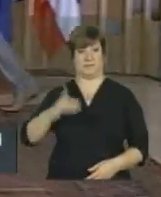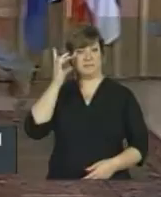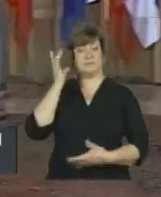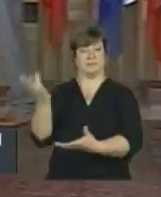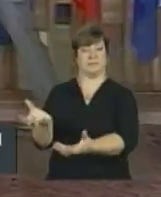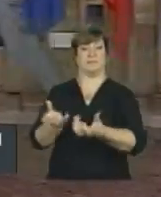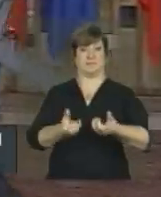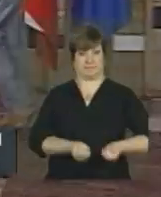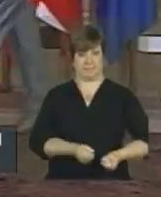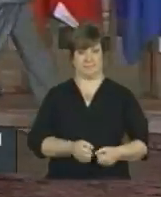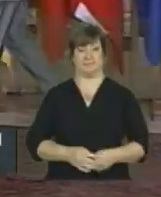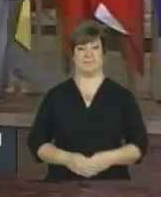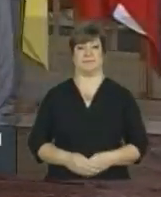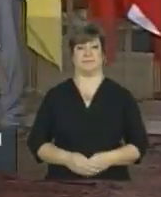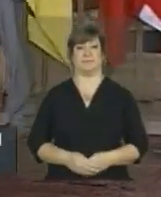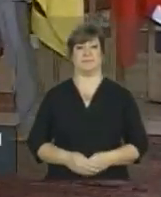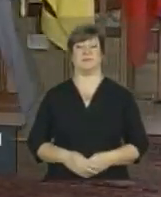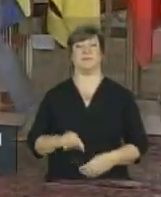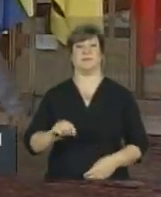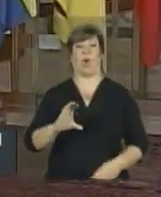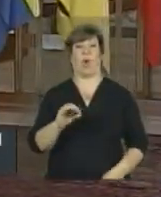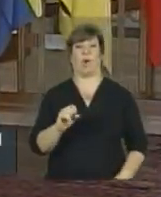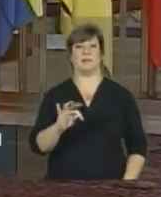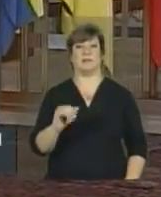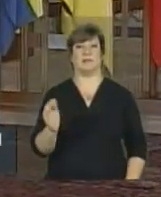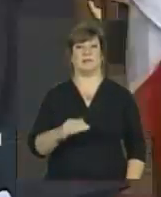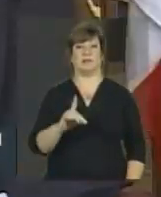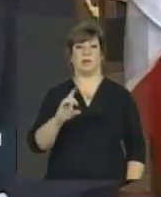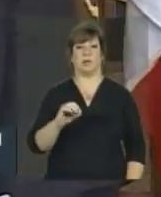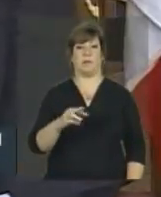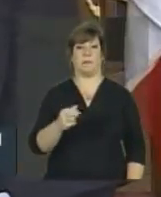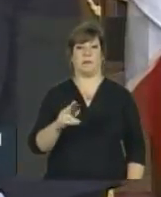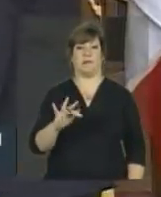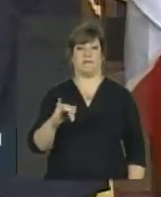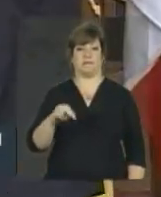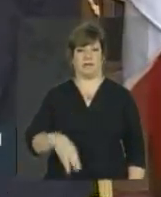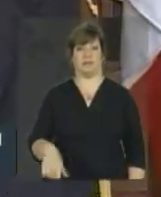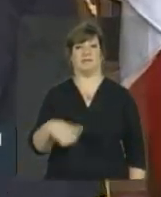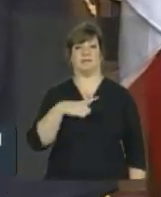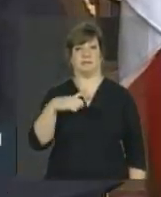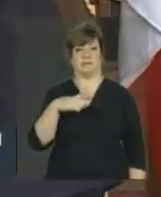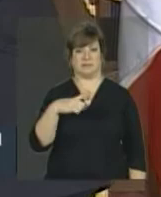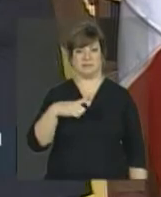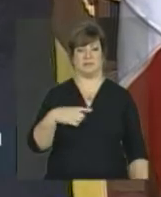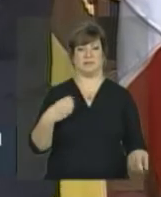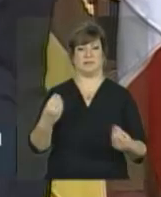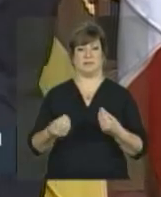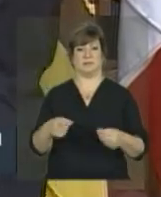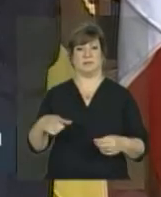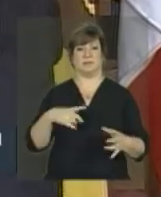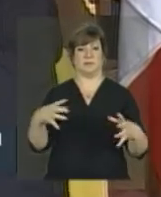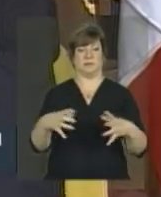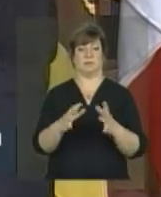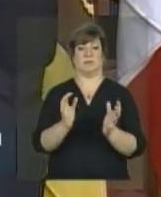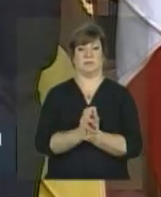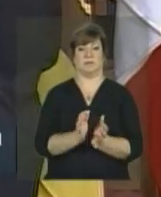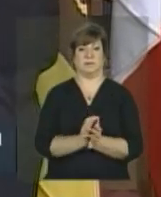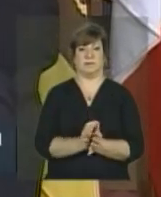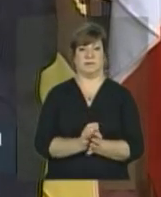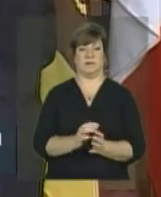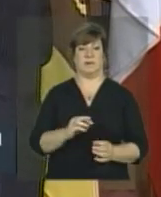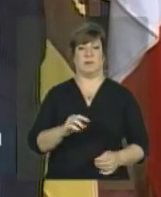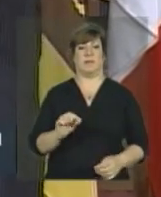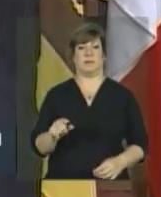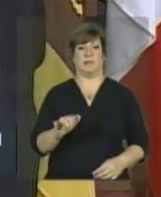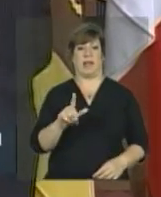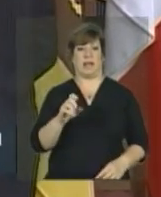presidenta Dilma Rousseff. A Costa do Marfim é um país africano, limitado ao norte por Mali, a leste